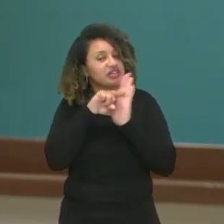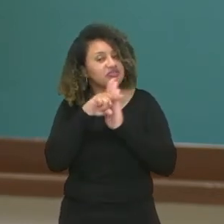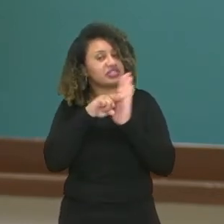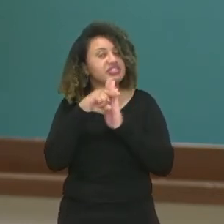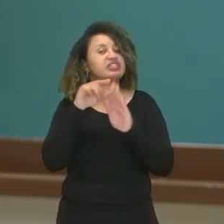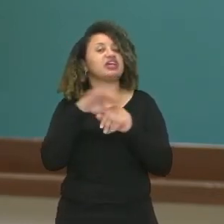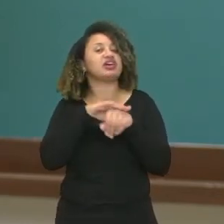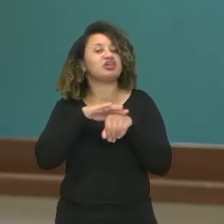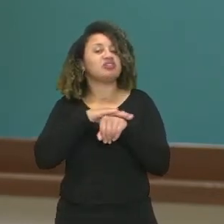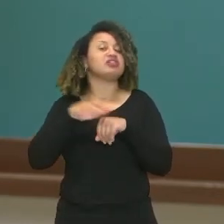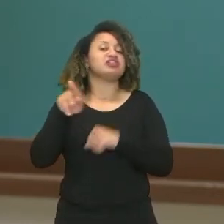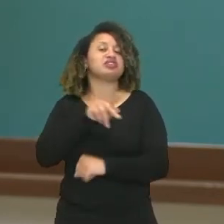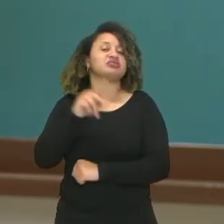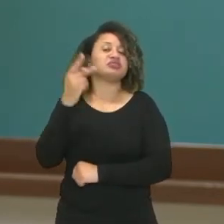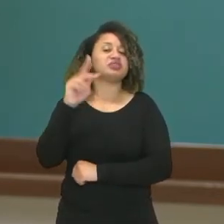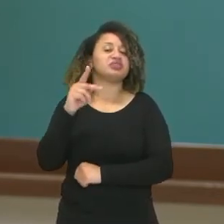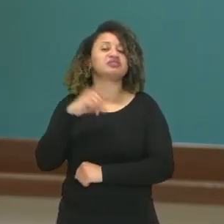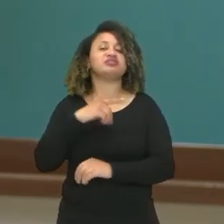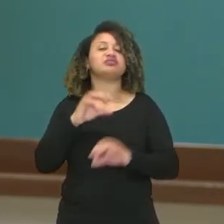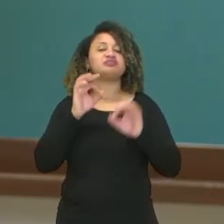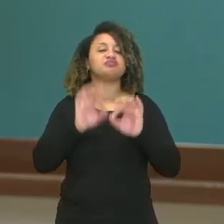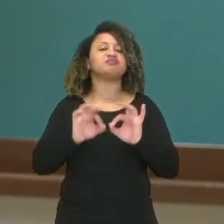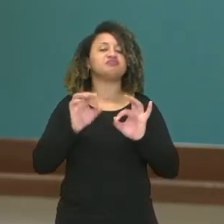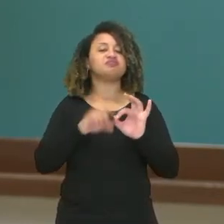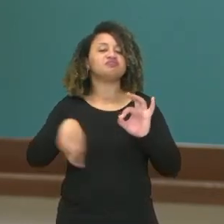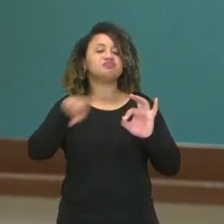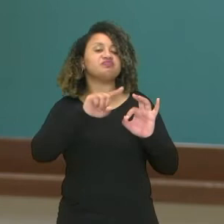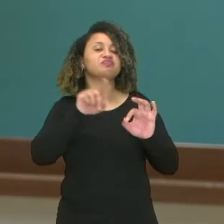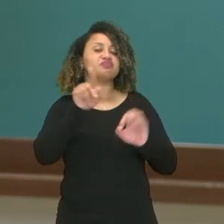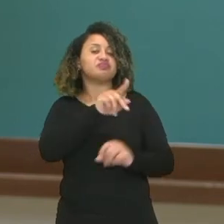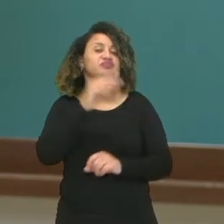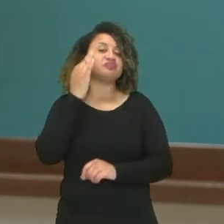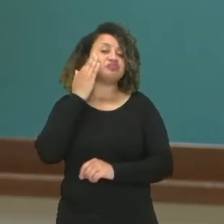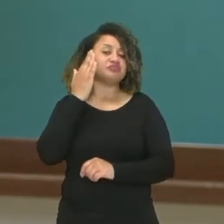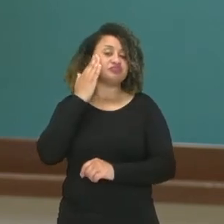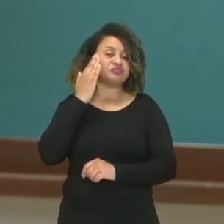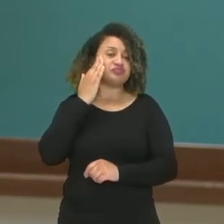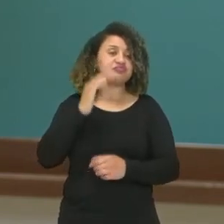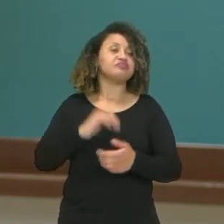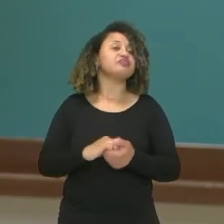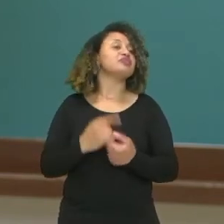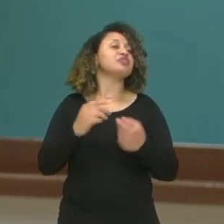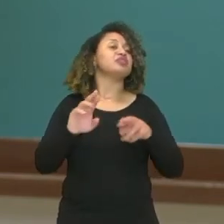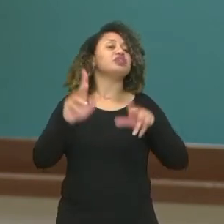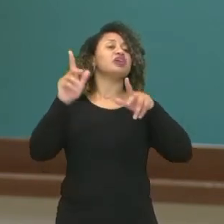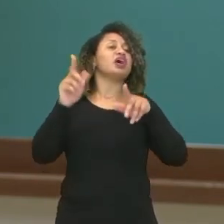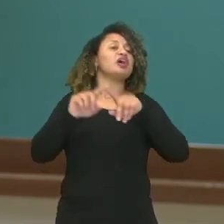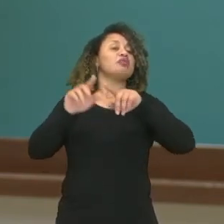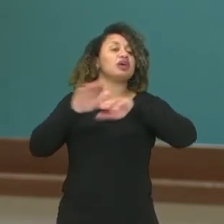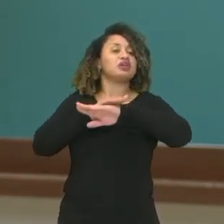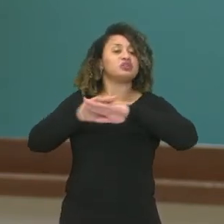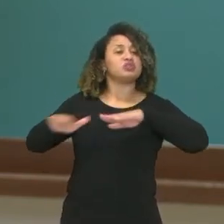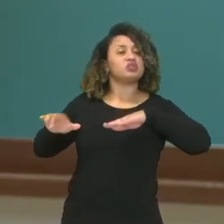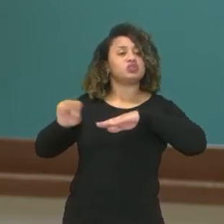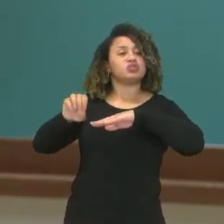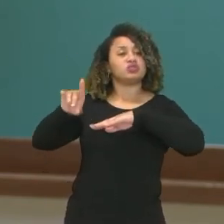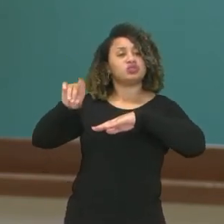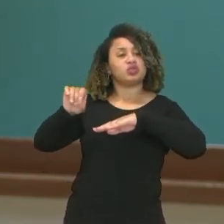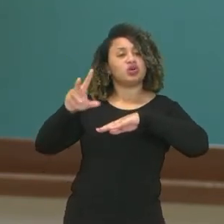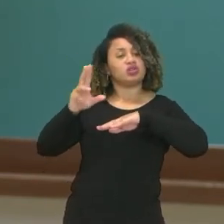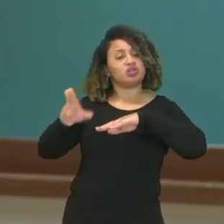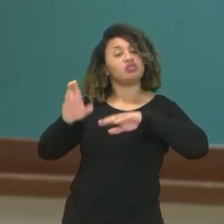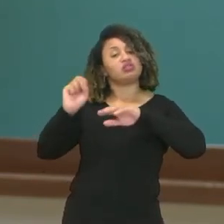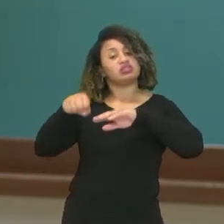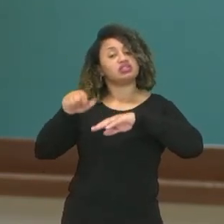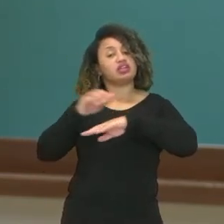com o professor, que eu tenho certeza que eles devem saber. E a diferença aqui, professora, mas o solo é igual, tá? Eles, ok,